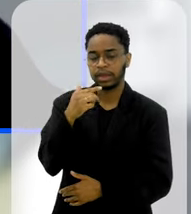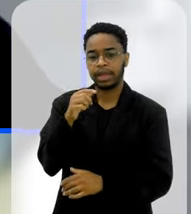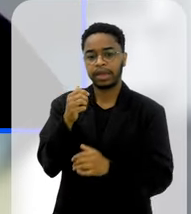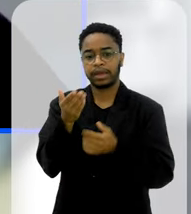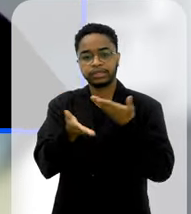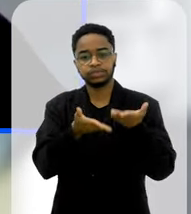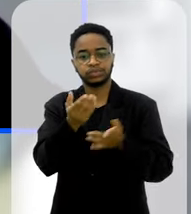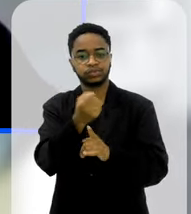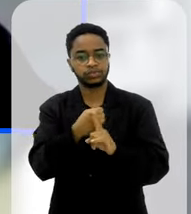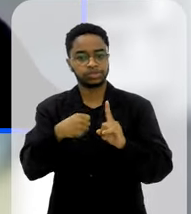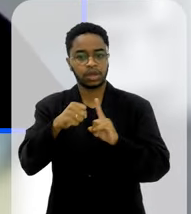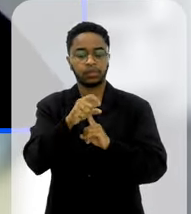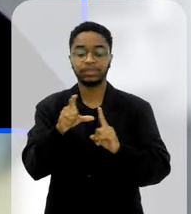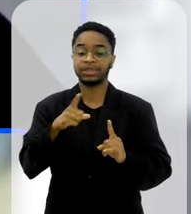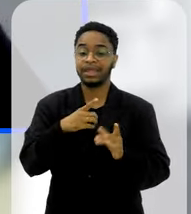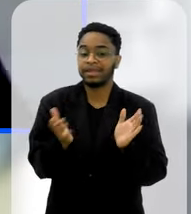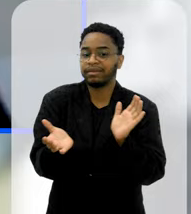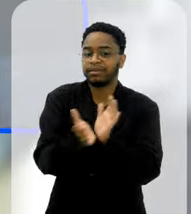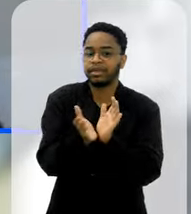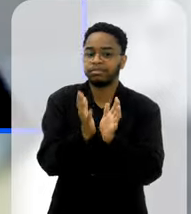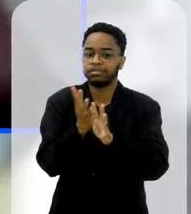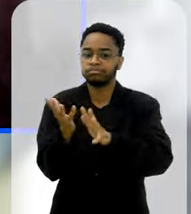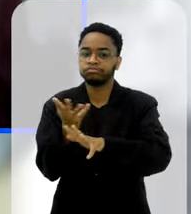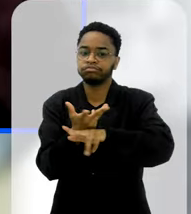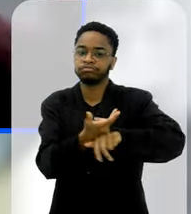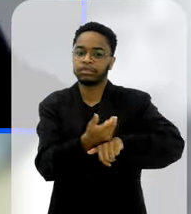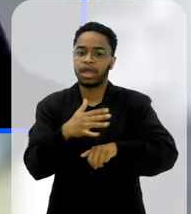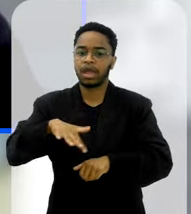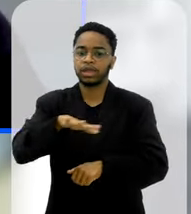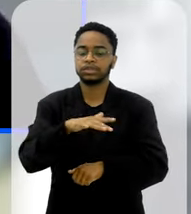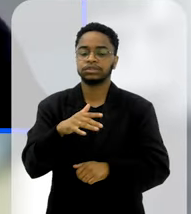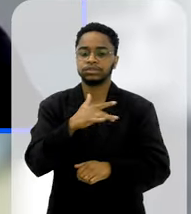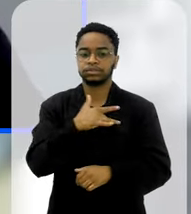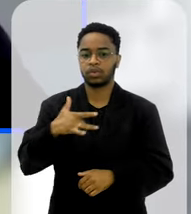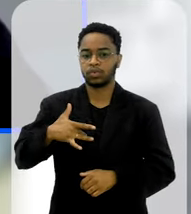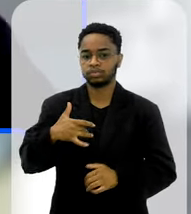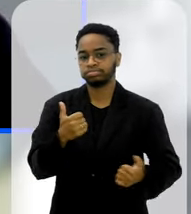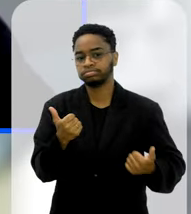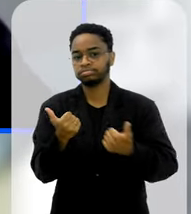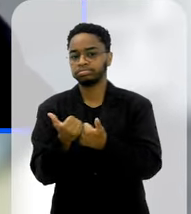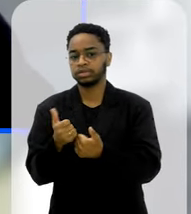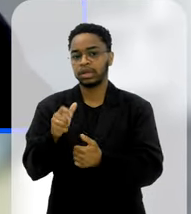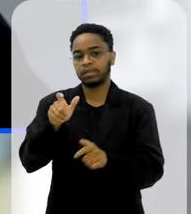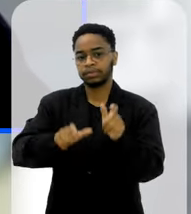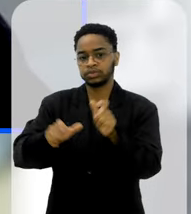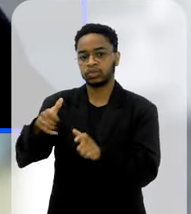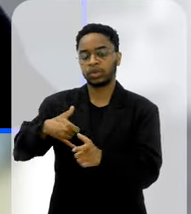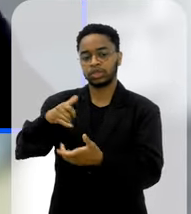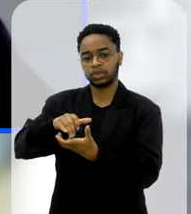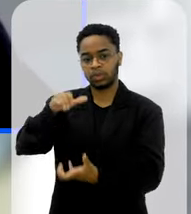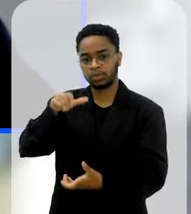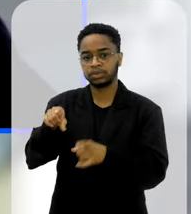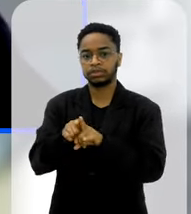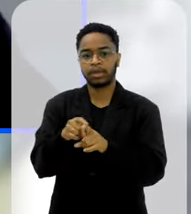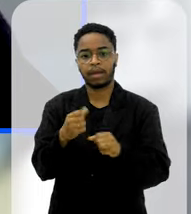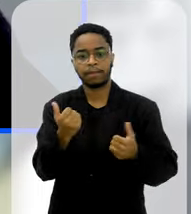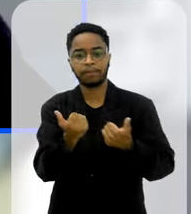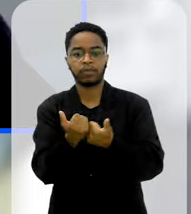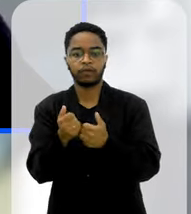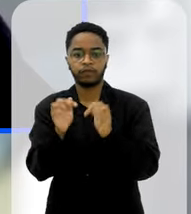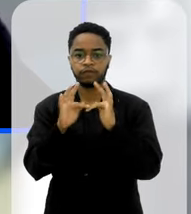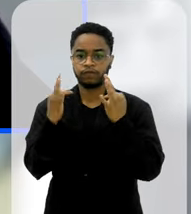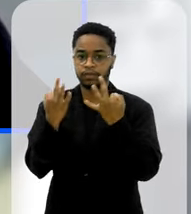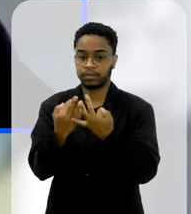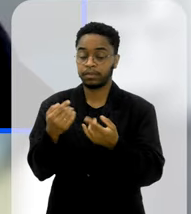psicólogo, nutricionista, assistente social, ou seja, toda uma equipe de saúde para dar o suporte para esses idosos e o suporte para a família